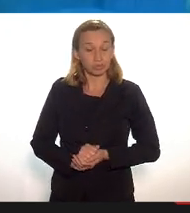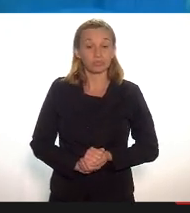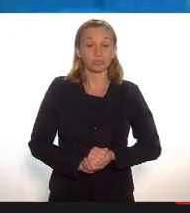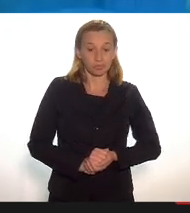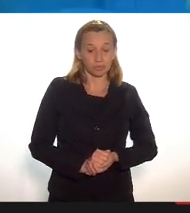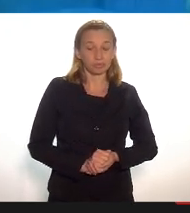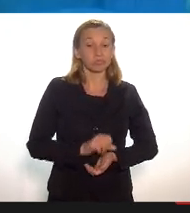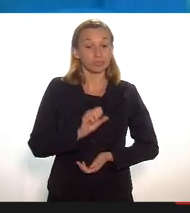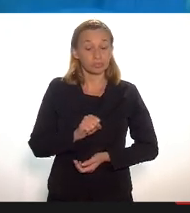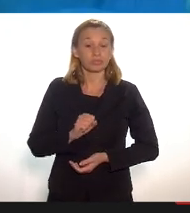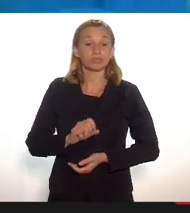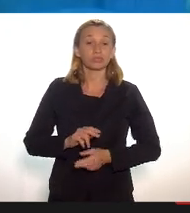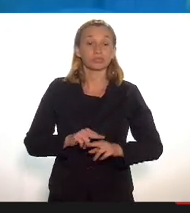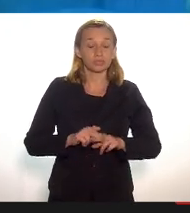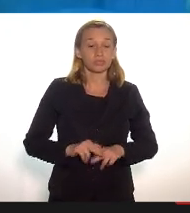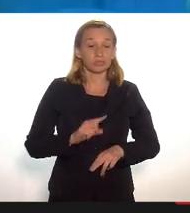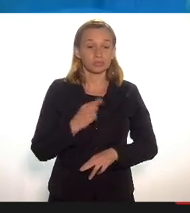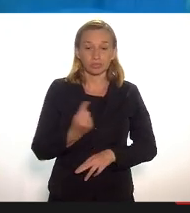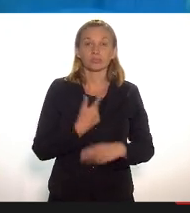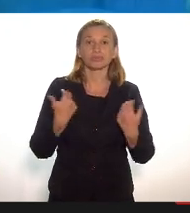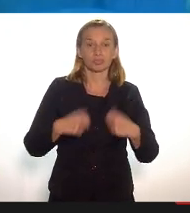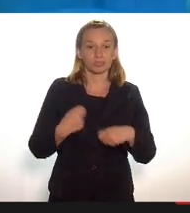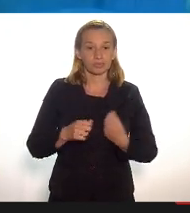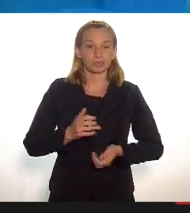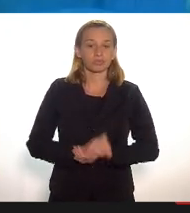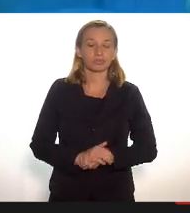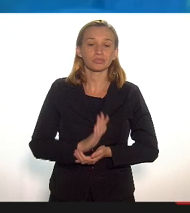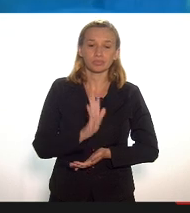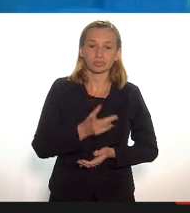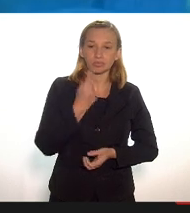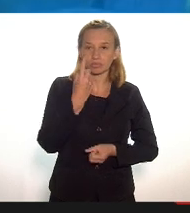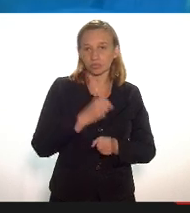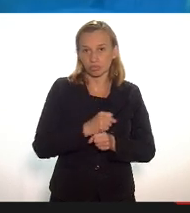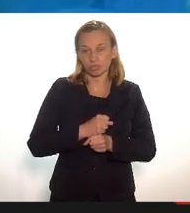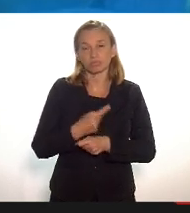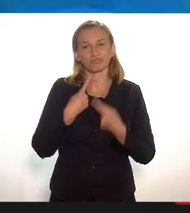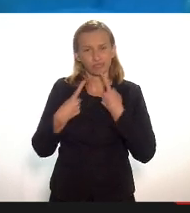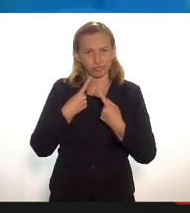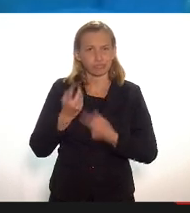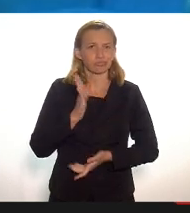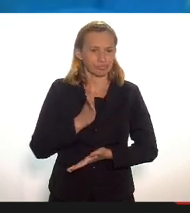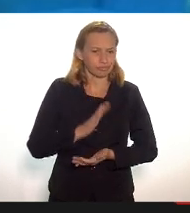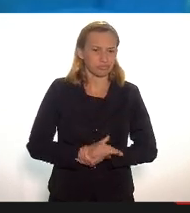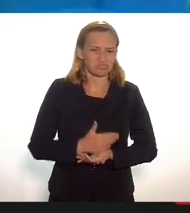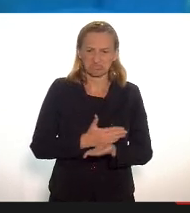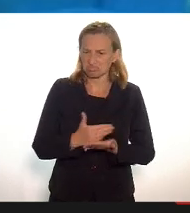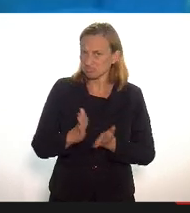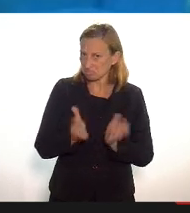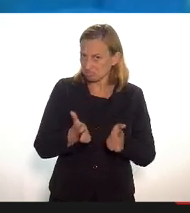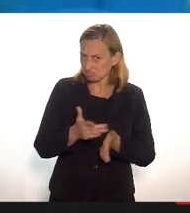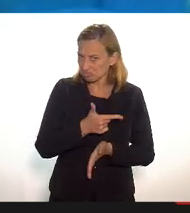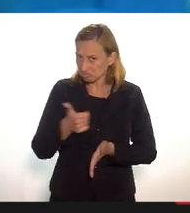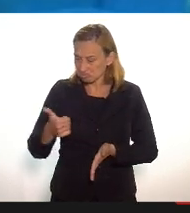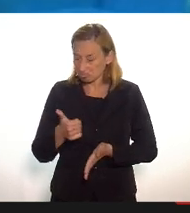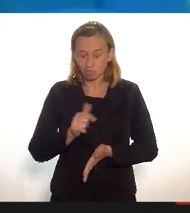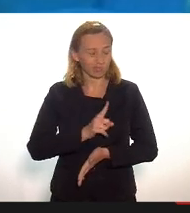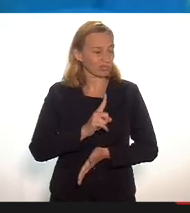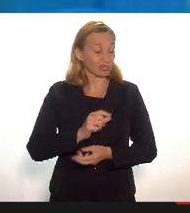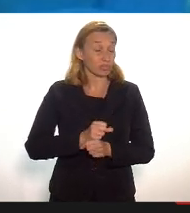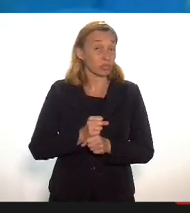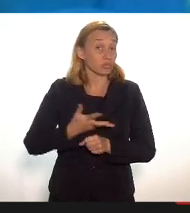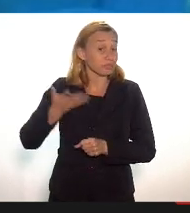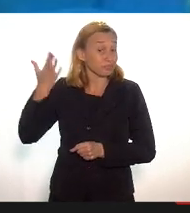materiais. Portanto, nós precisamos. E isso aí já tem um ano essa discussão. Essa discussão não começou agora, em 2021. Nós estamos discutindo isso desde o